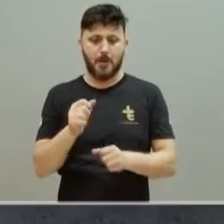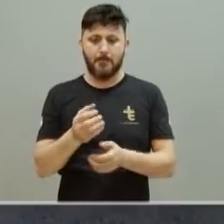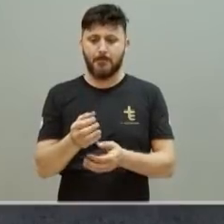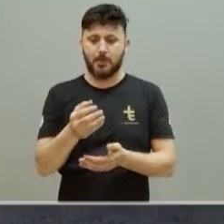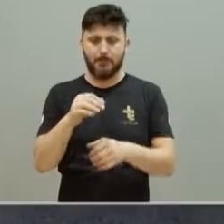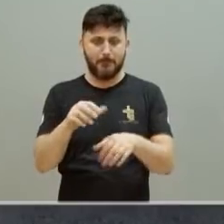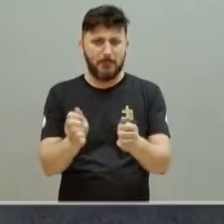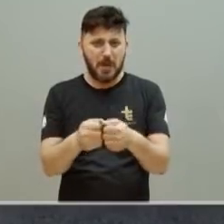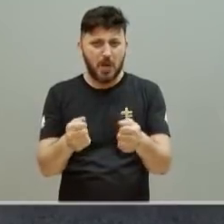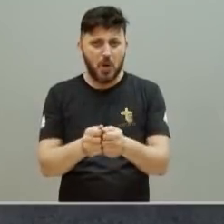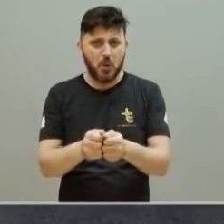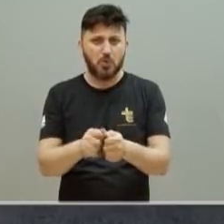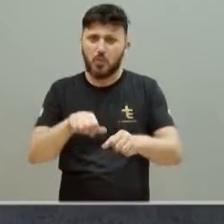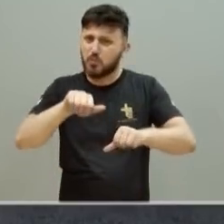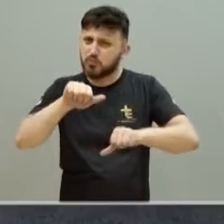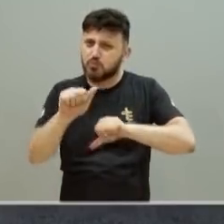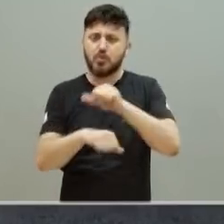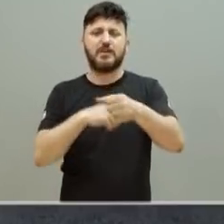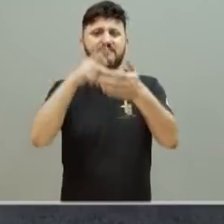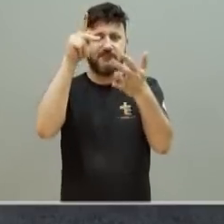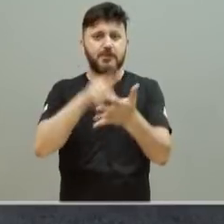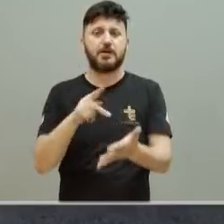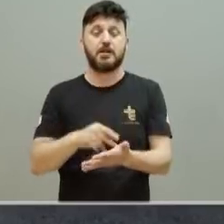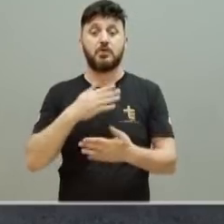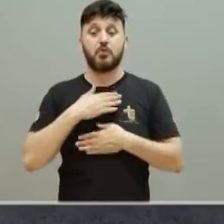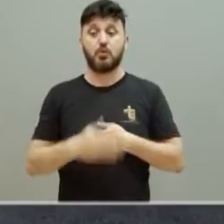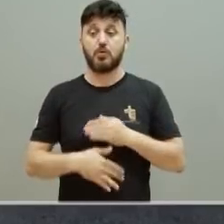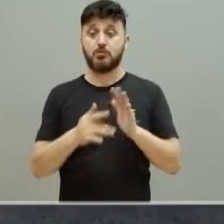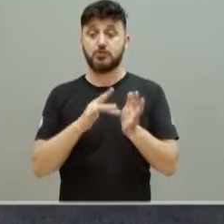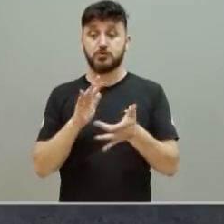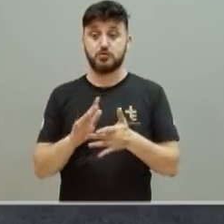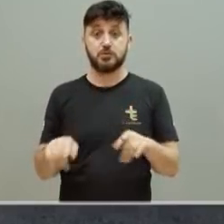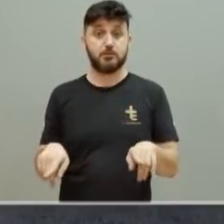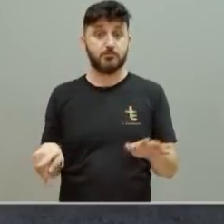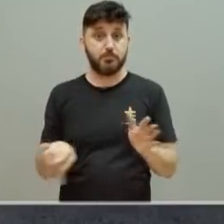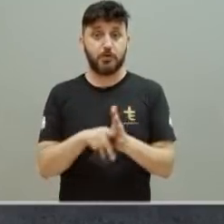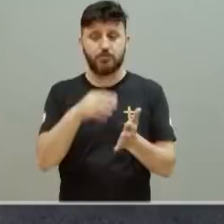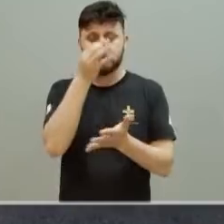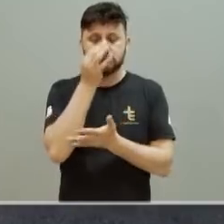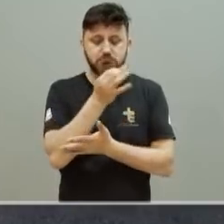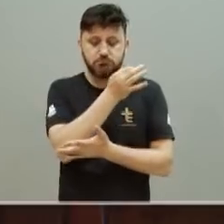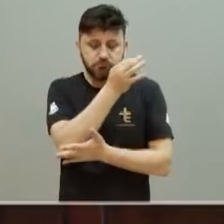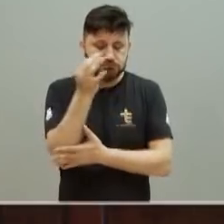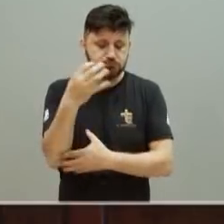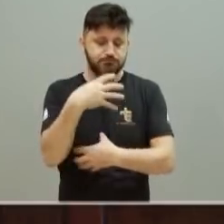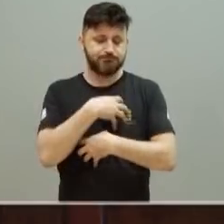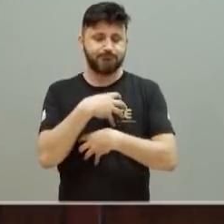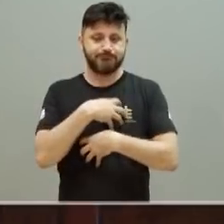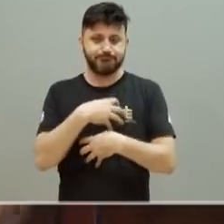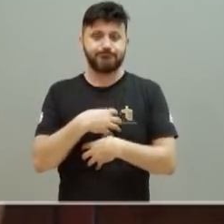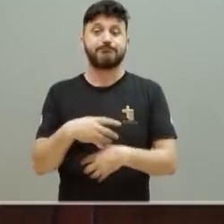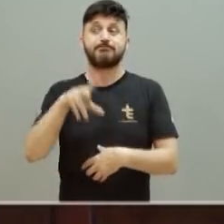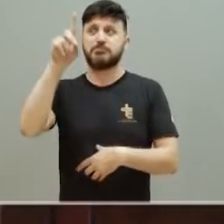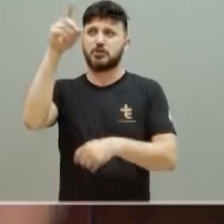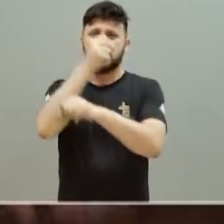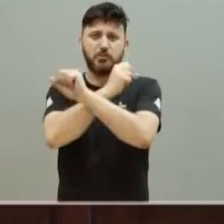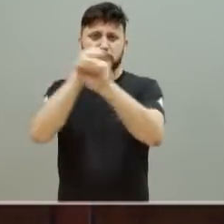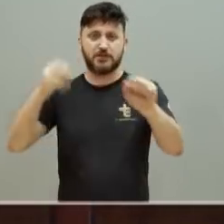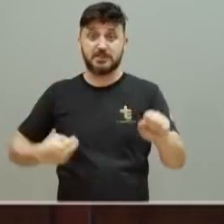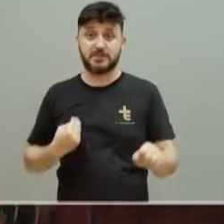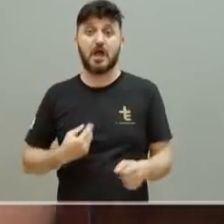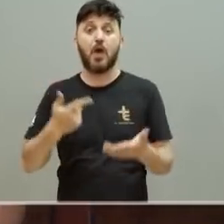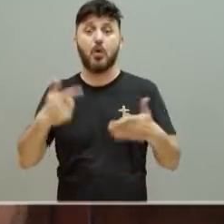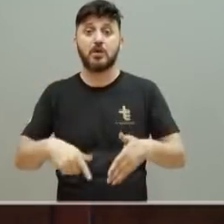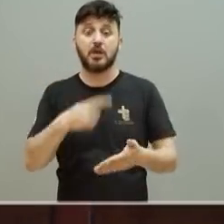corpo verdadeiramente de Jesus Cristo. O Deus do impossível está na espécie eucarística, o Deus do impossível